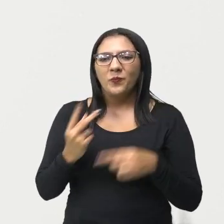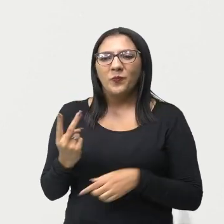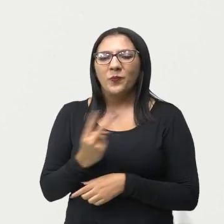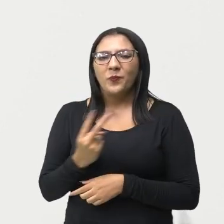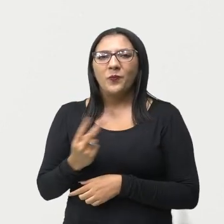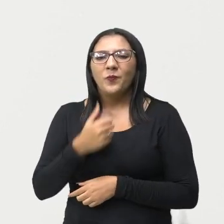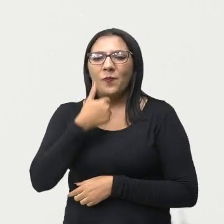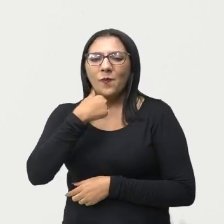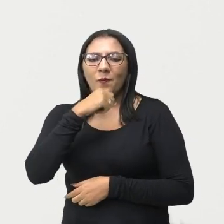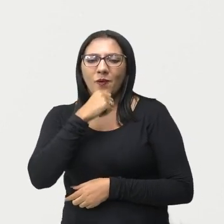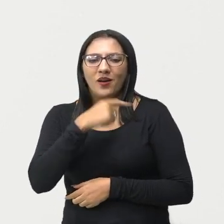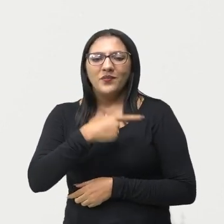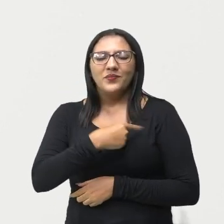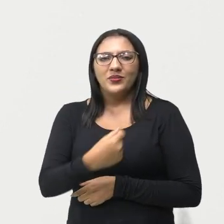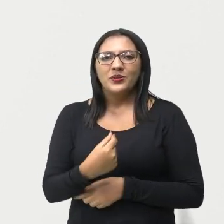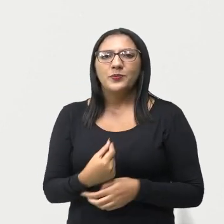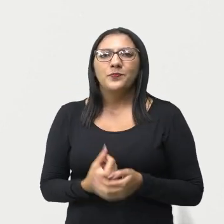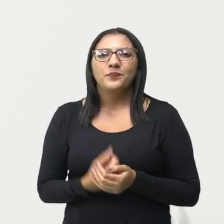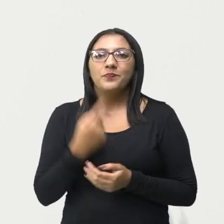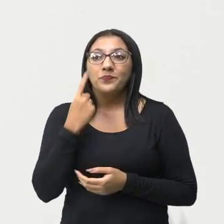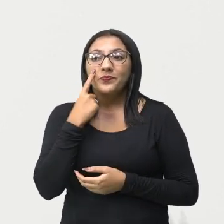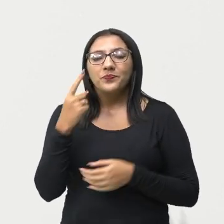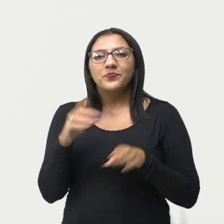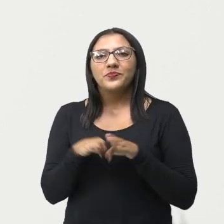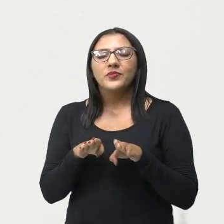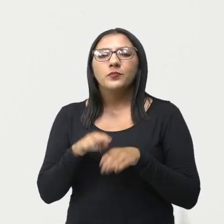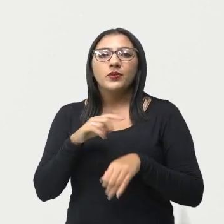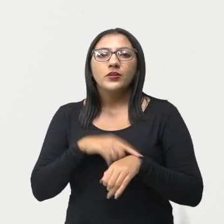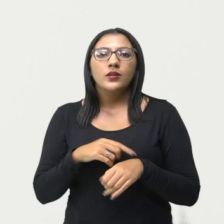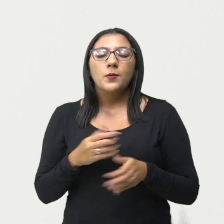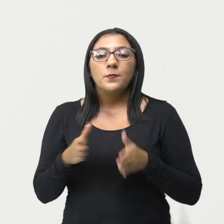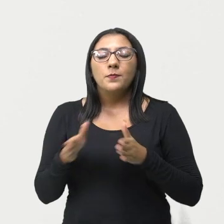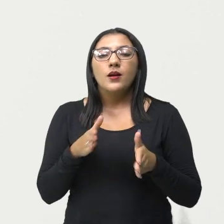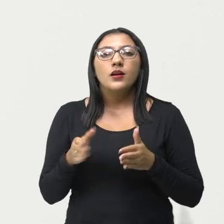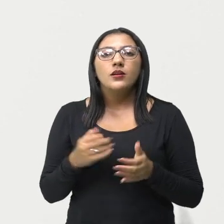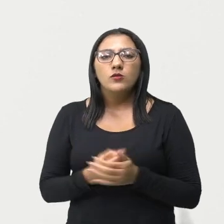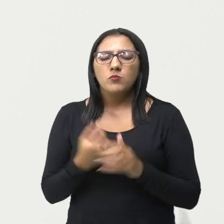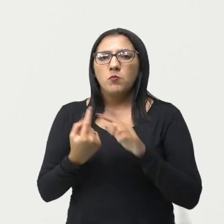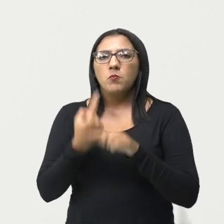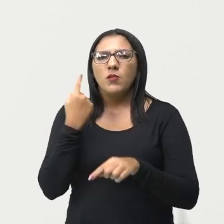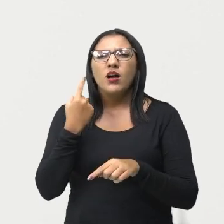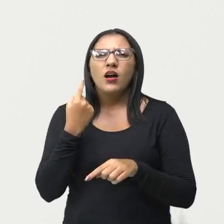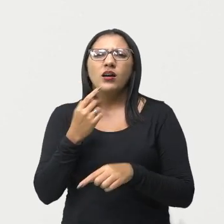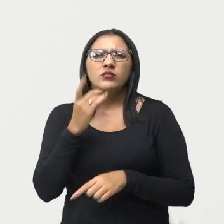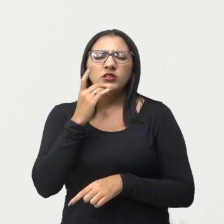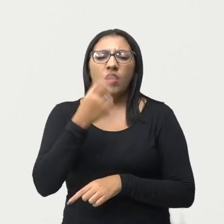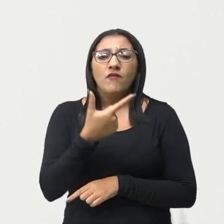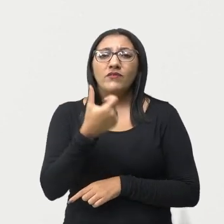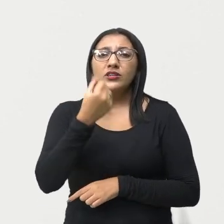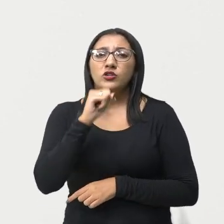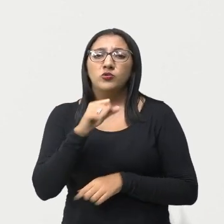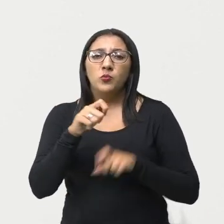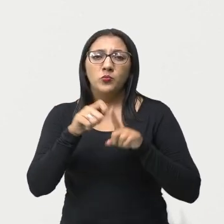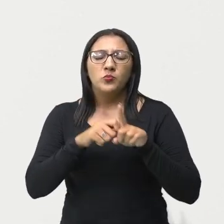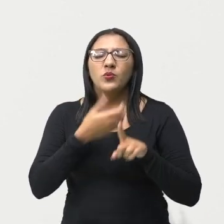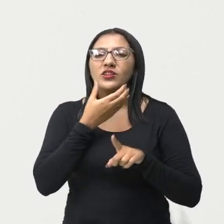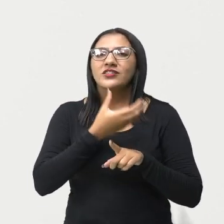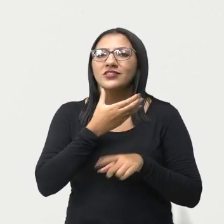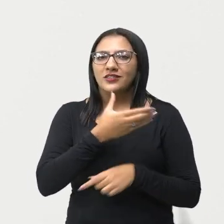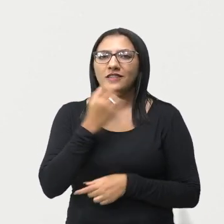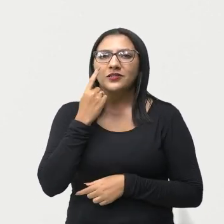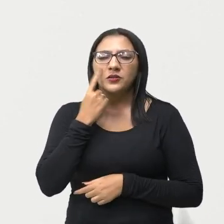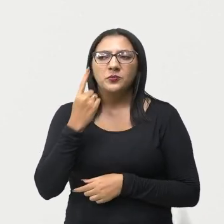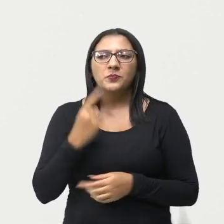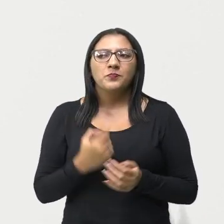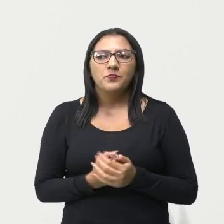e percebe que nós temos a ideia também do momento que ocorreu isso, no último dia 28 de dezembro. E observem que